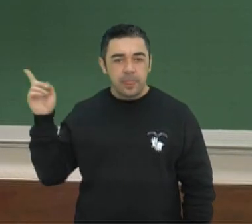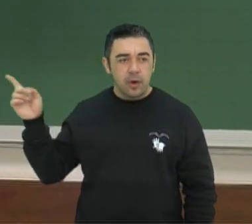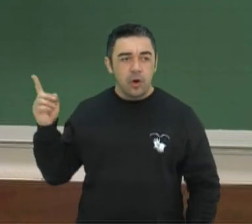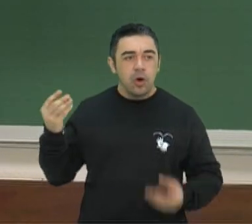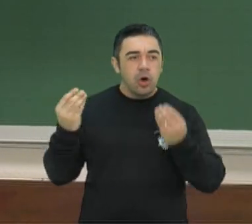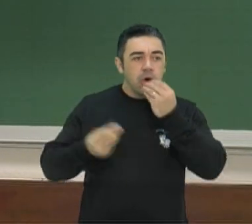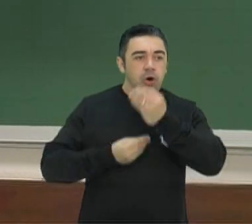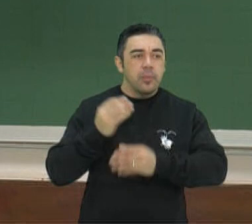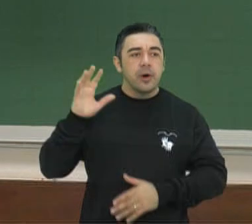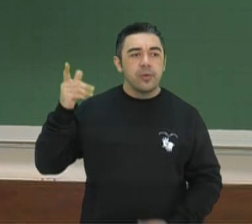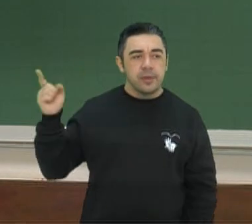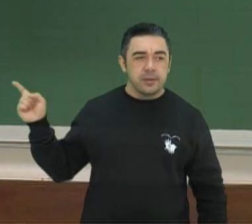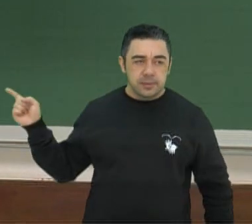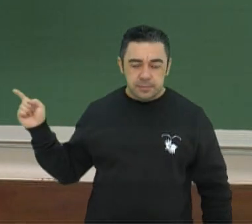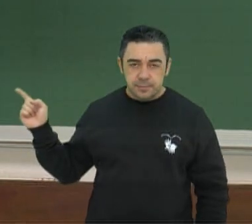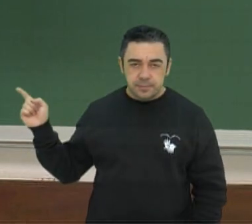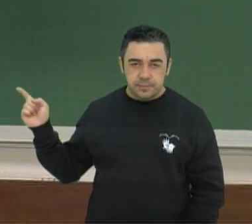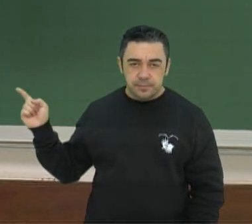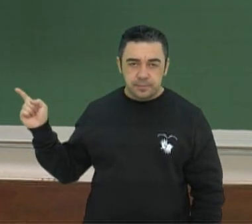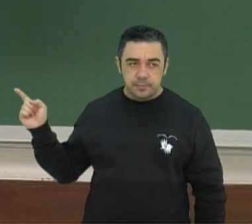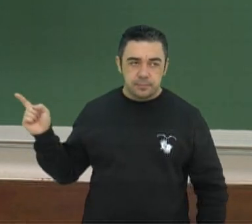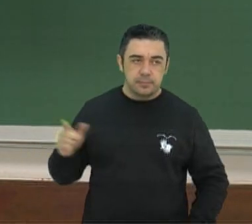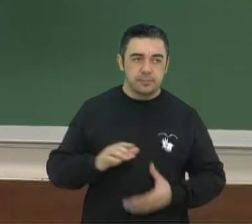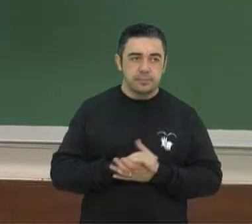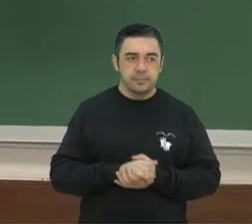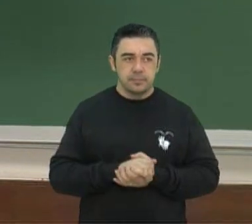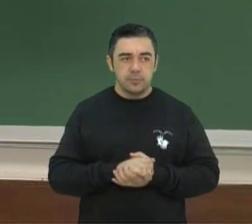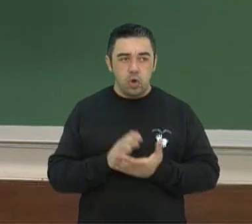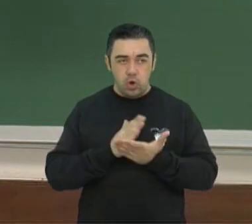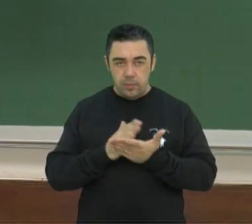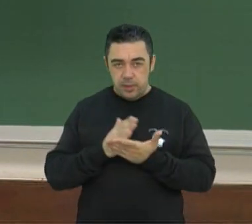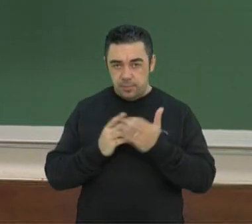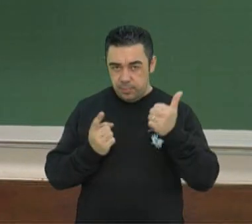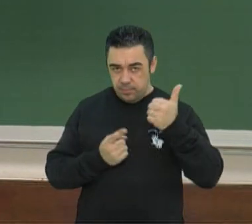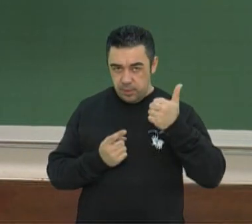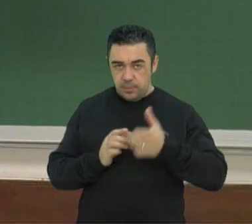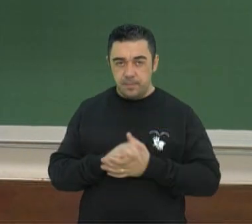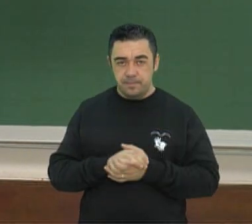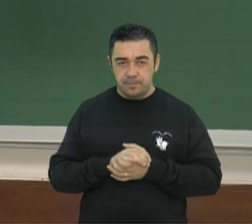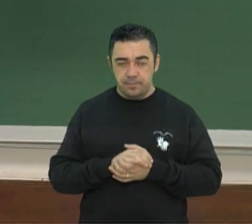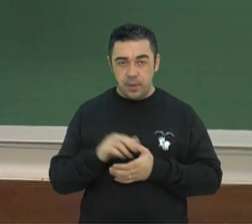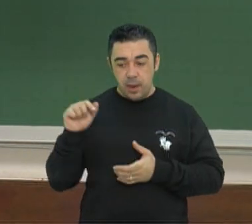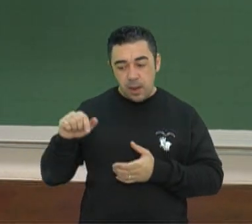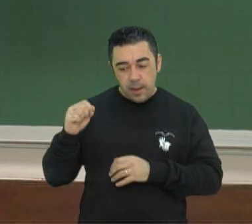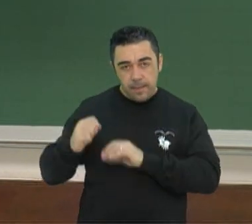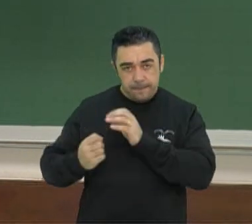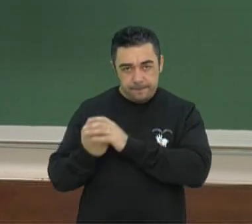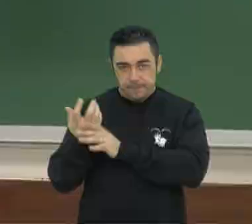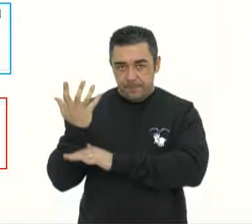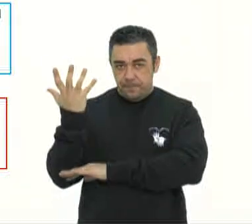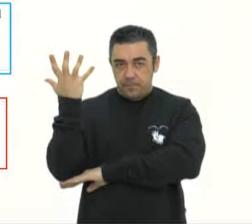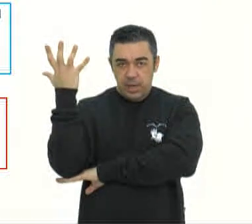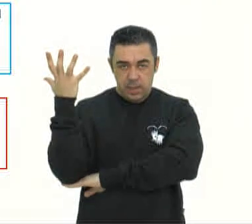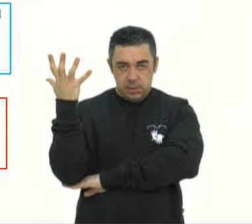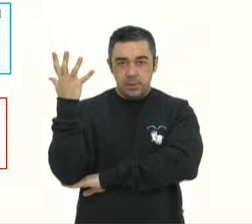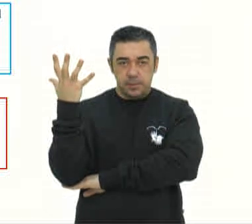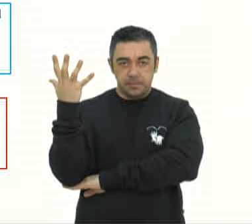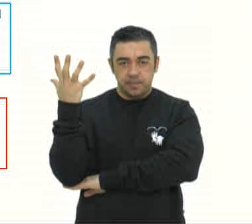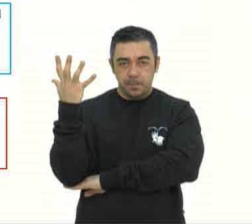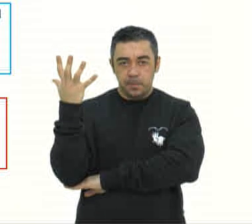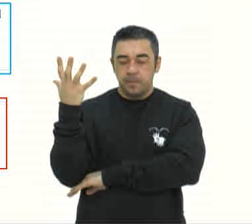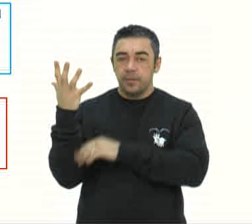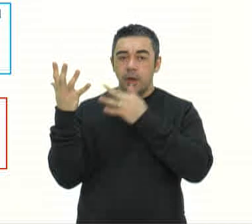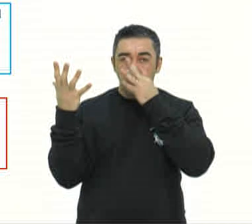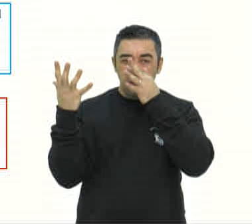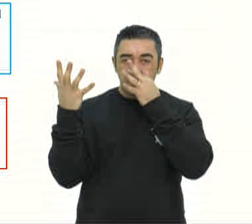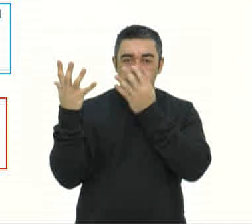o que ocorre, né? Olha só. Começando ali pelo número 1. A planta com flor, que está com as